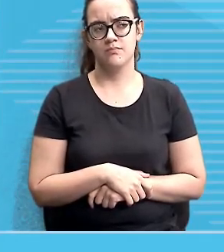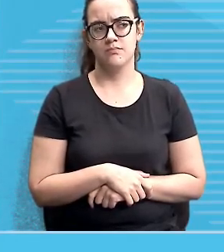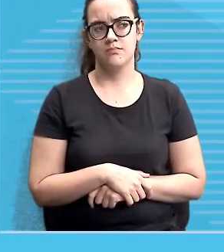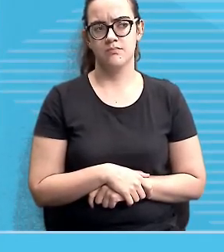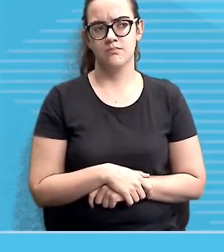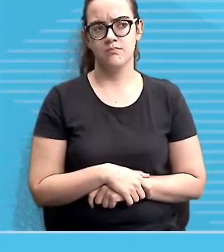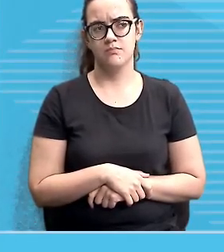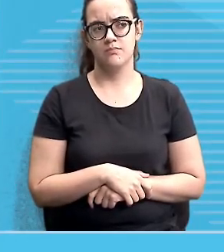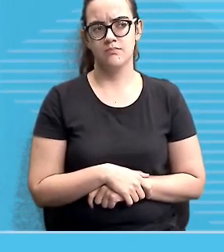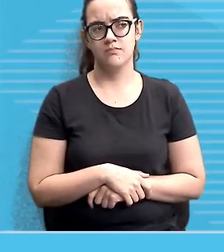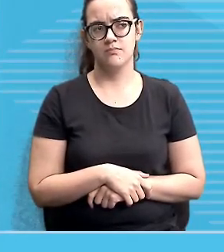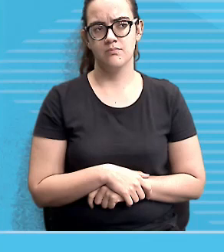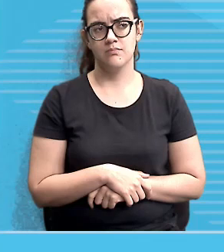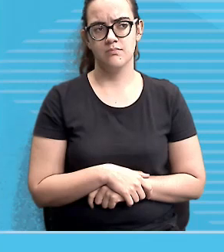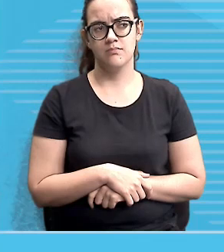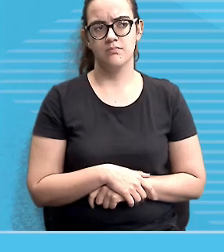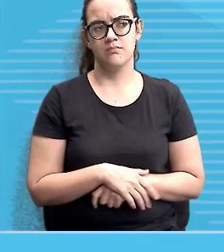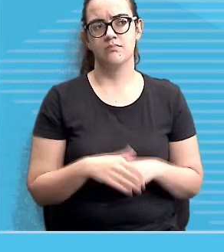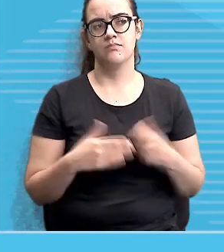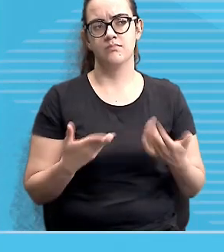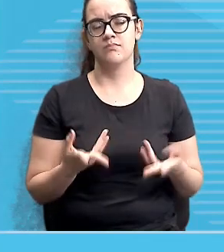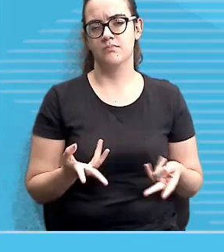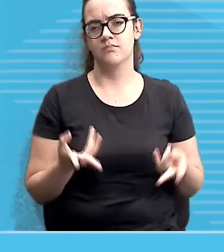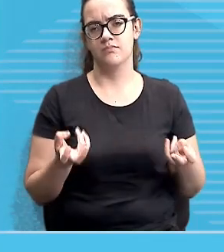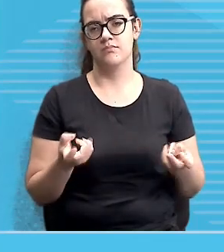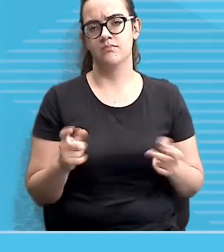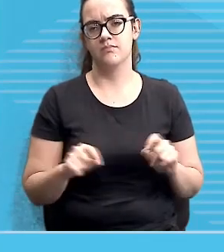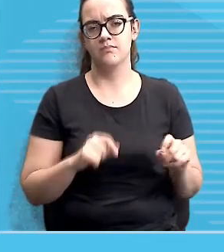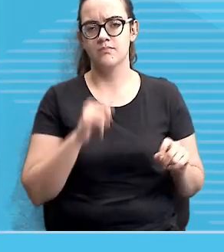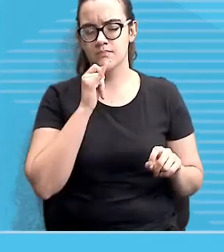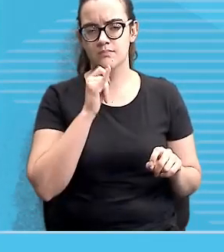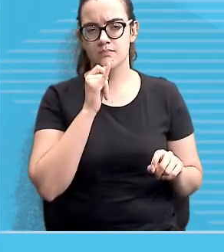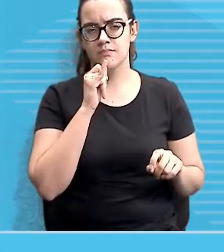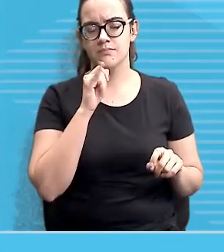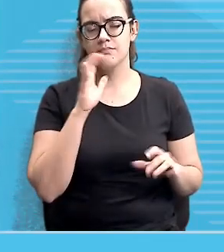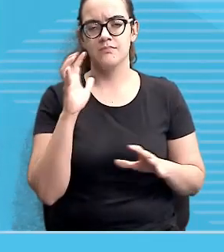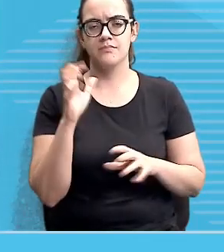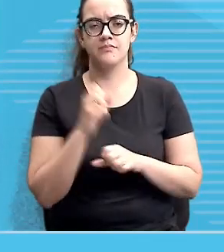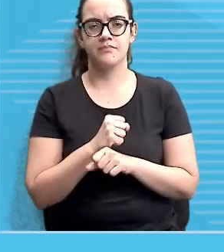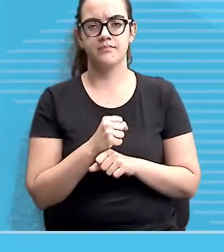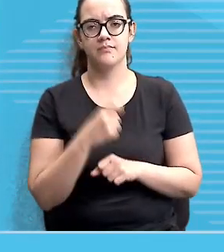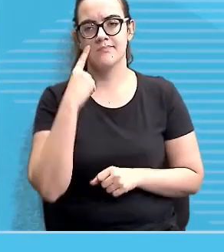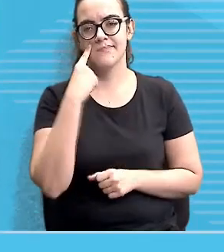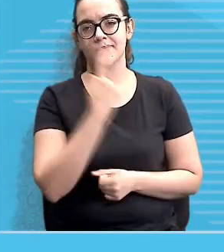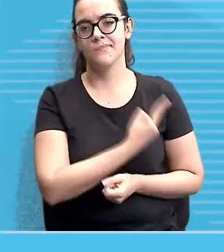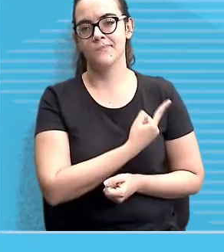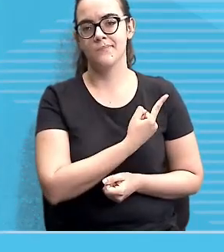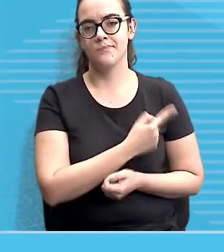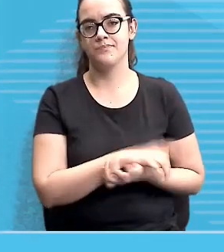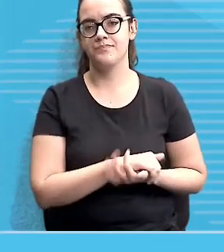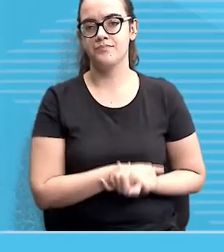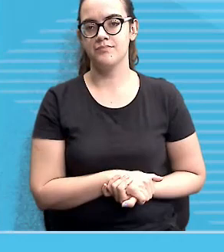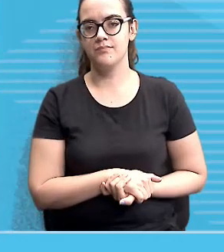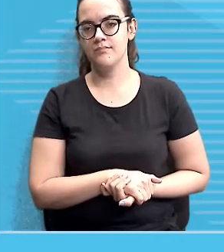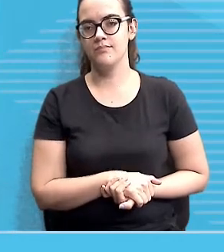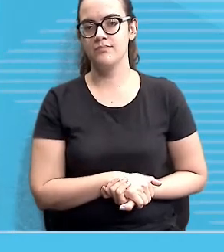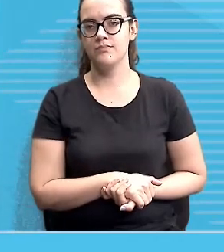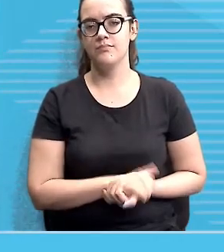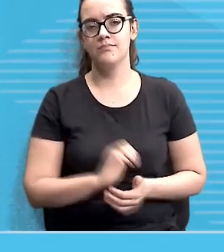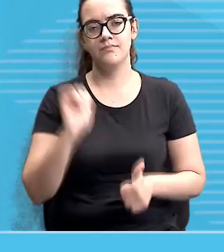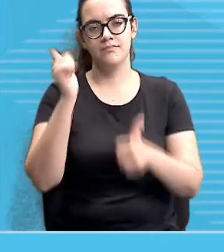e a capacidade térmica do Alumínio então será sem que a sua massa vezes